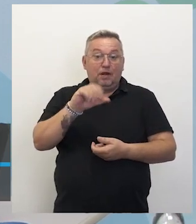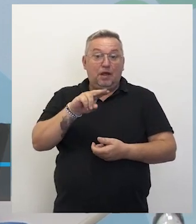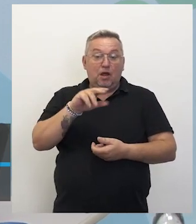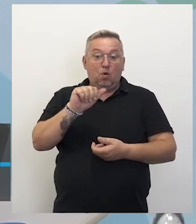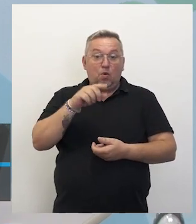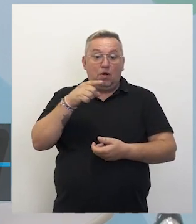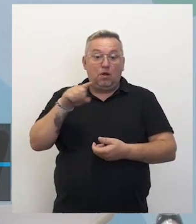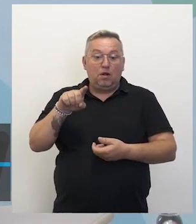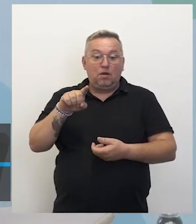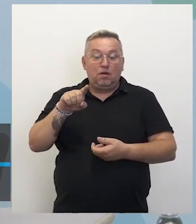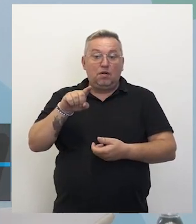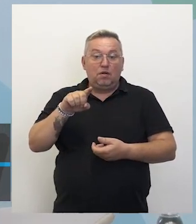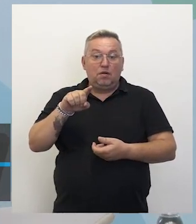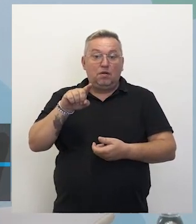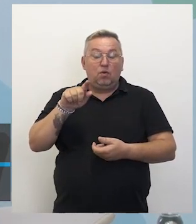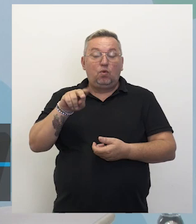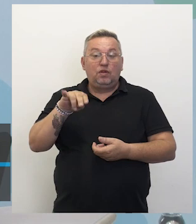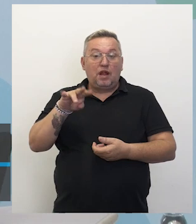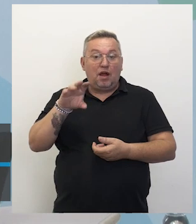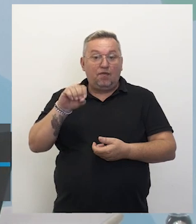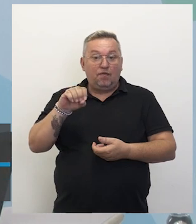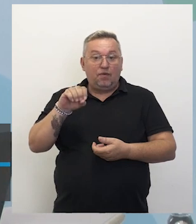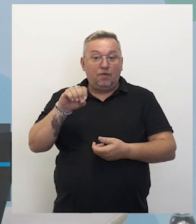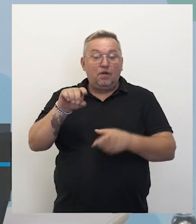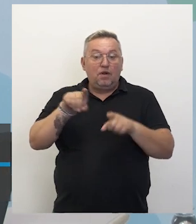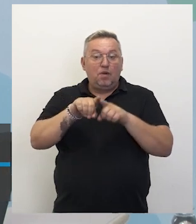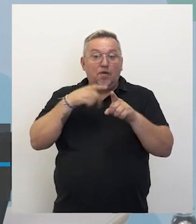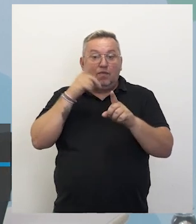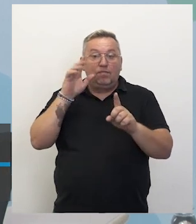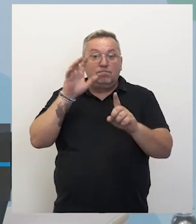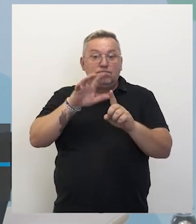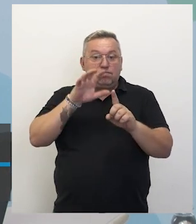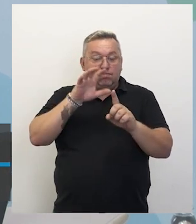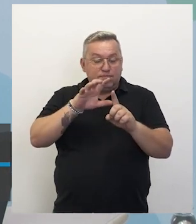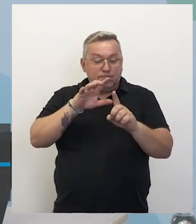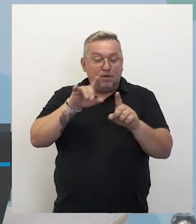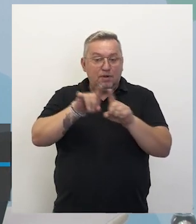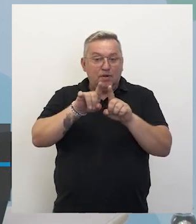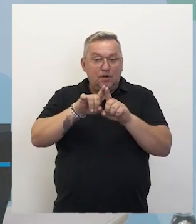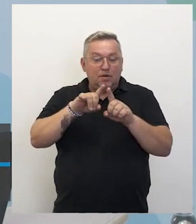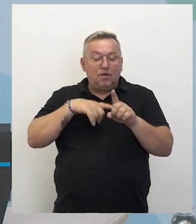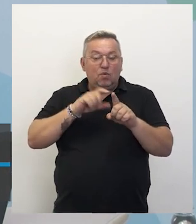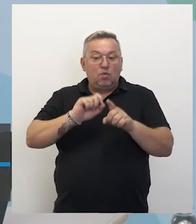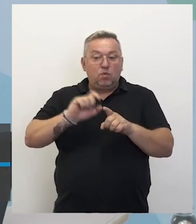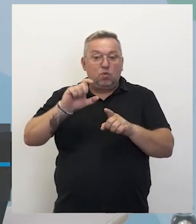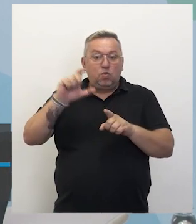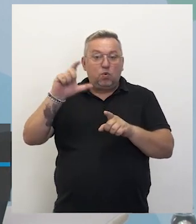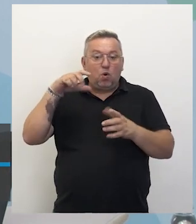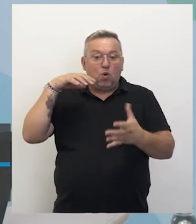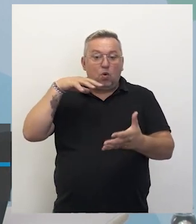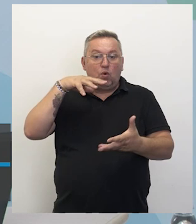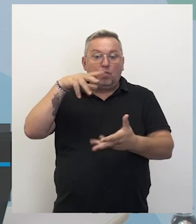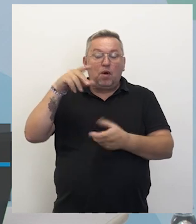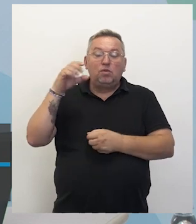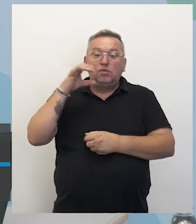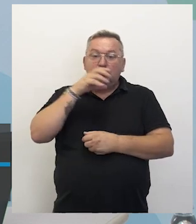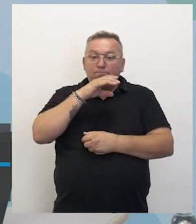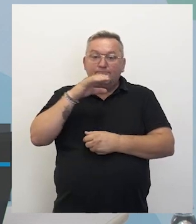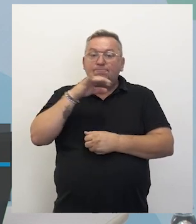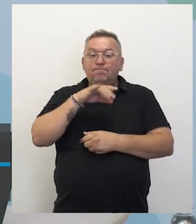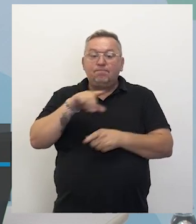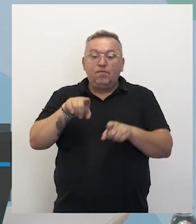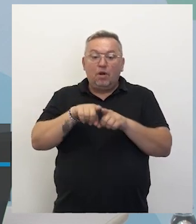Gustavo, Gabriele e Felipe disseram que afetam biodiversidade e aceleram o aquecimento global. Também. O pessoal